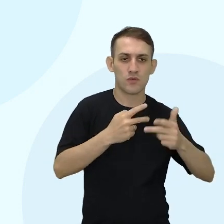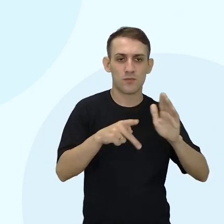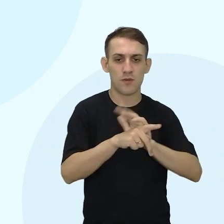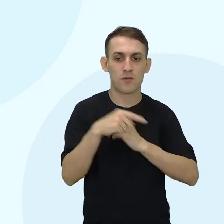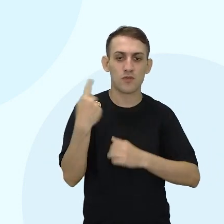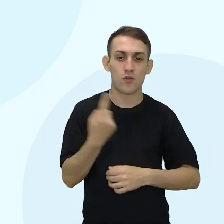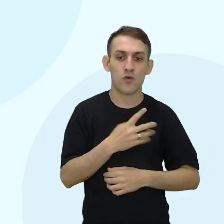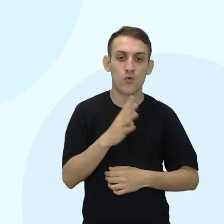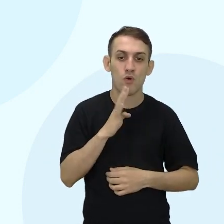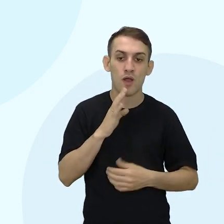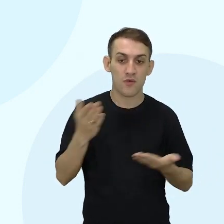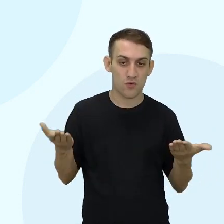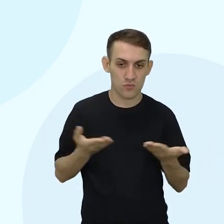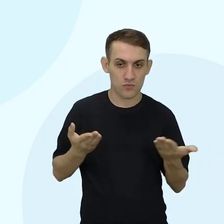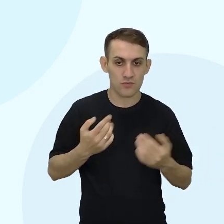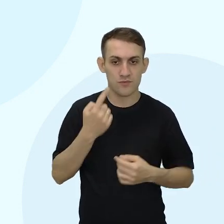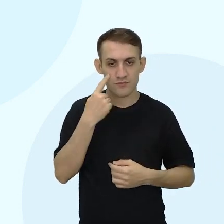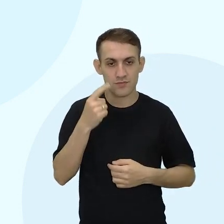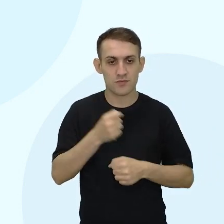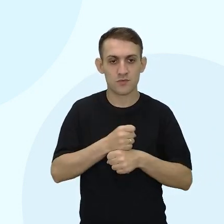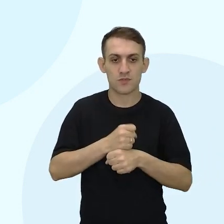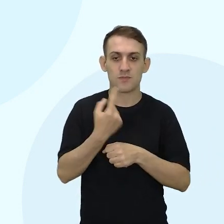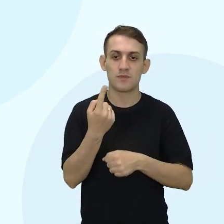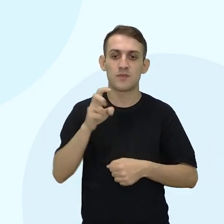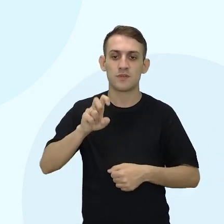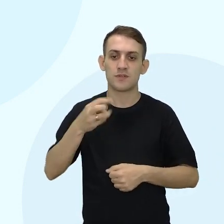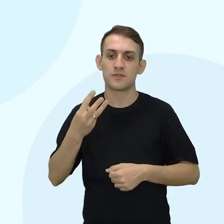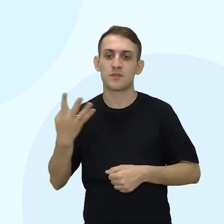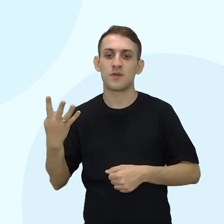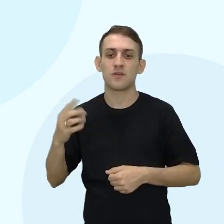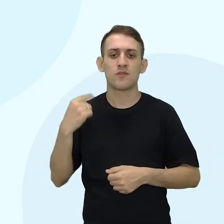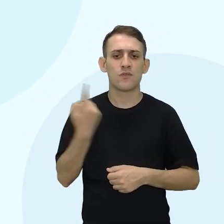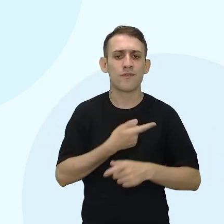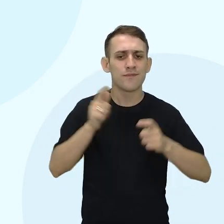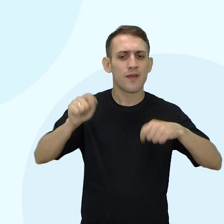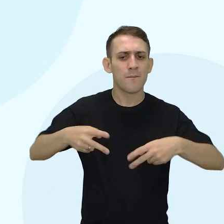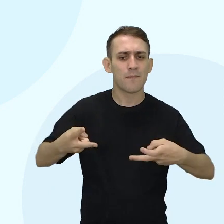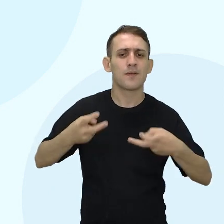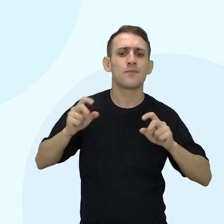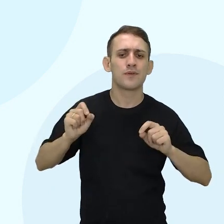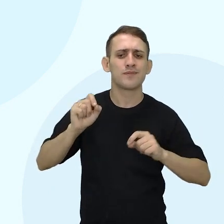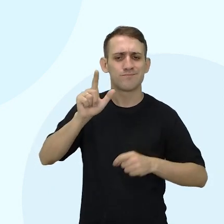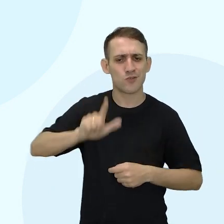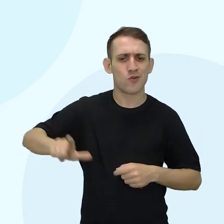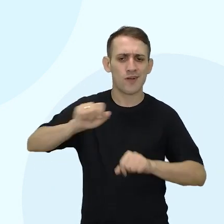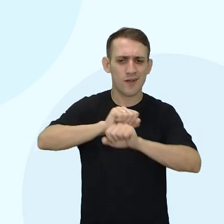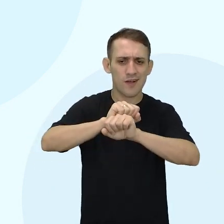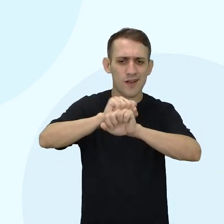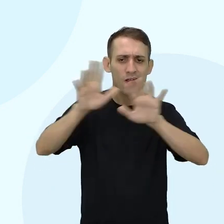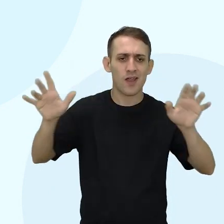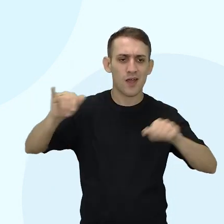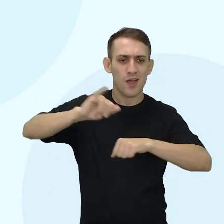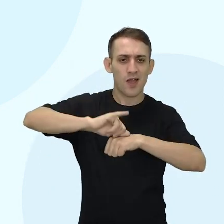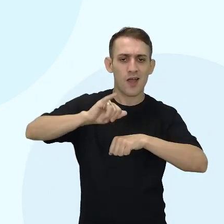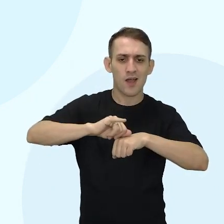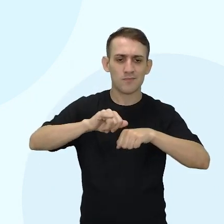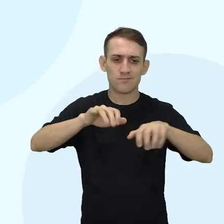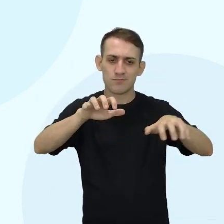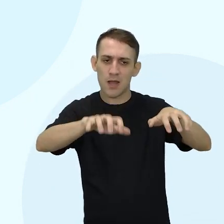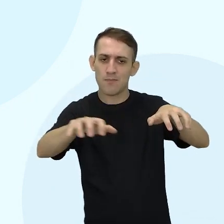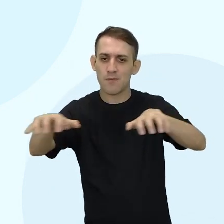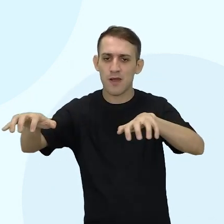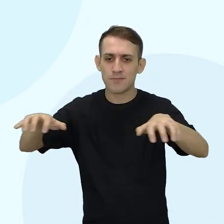hoje. Olha só, pessoal, em 1534, a gente consegue perceber aí claramente aí as capitanias divididas